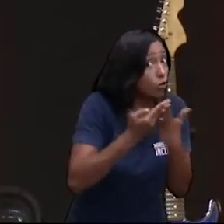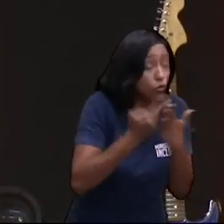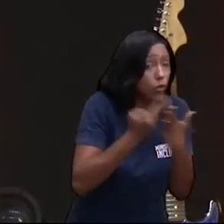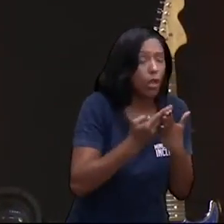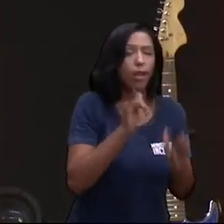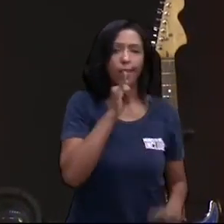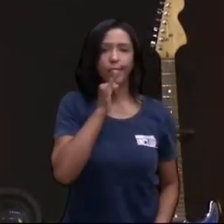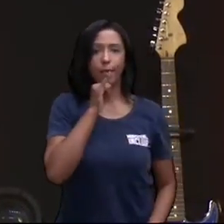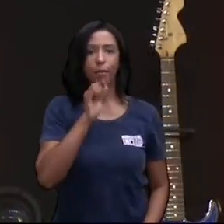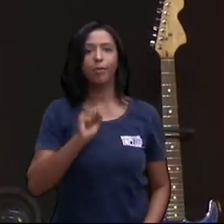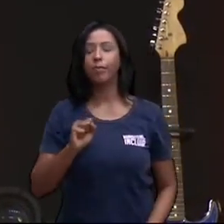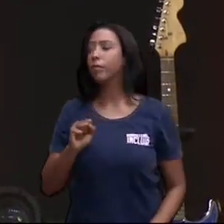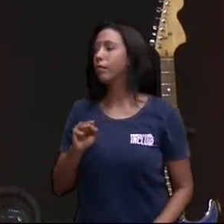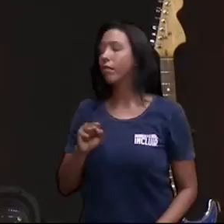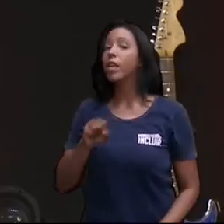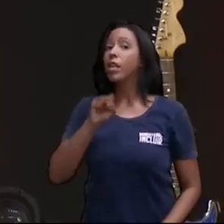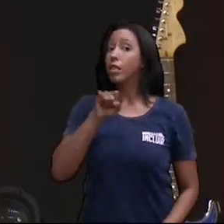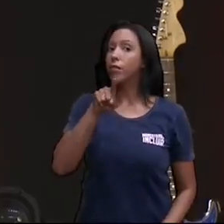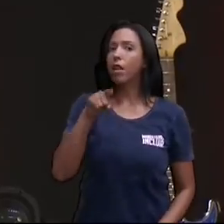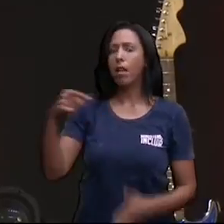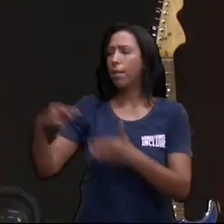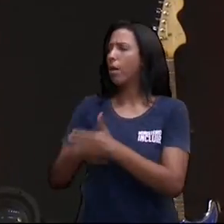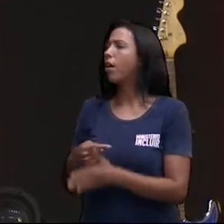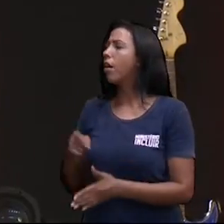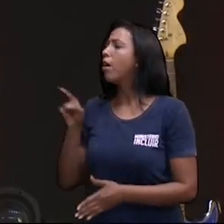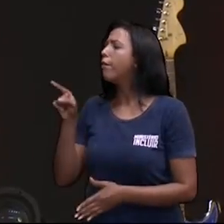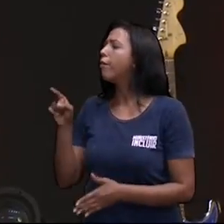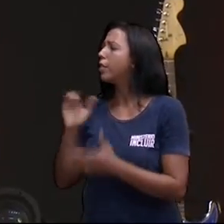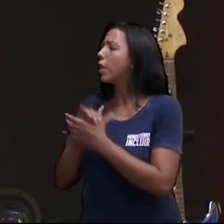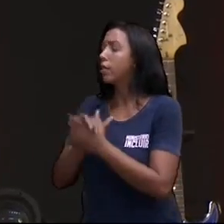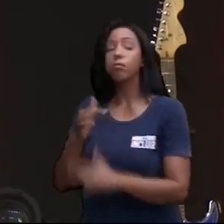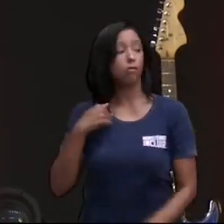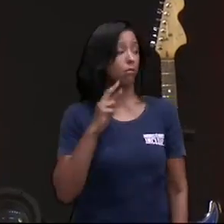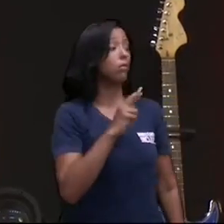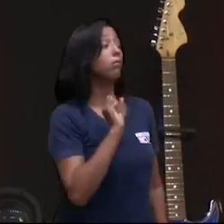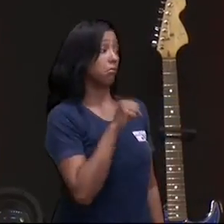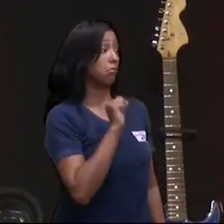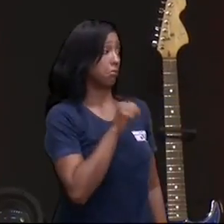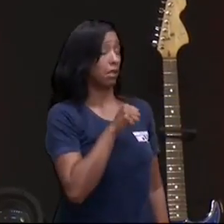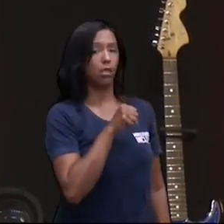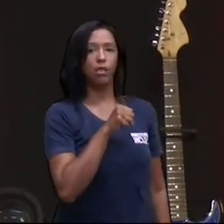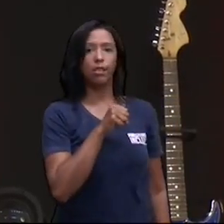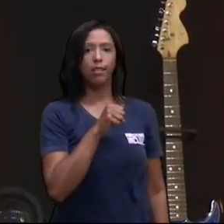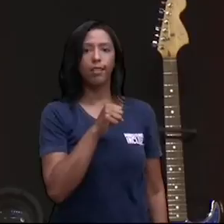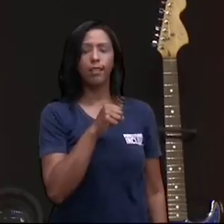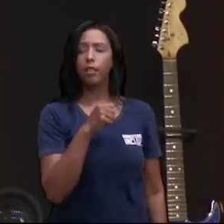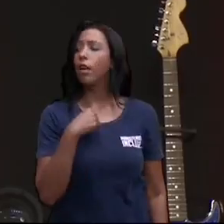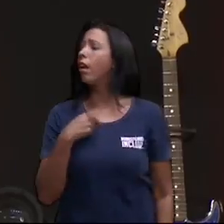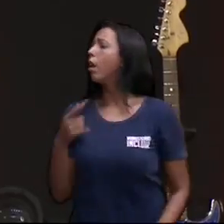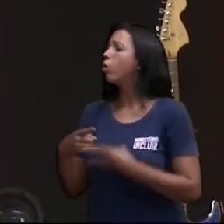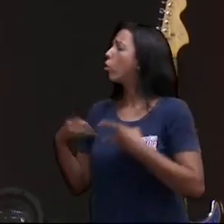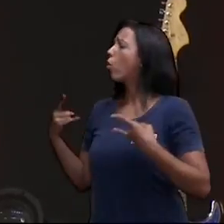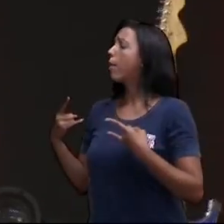pergunta você é casada eu falo sô aí você fala assim cadê o documento e eu mostro a certidão de